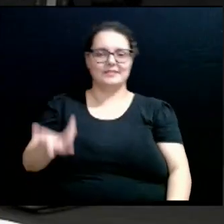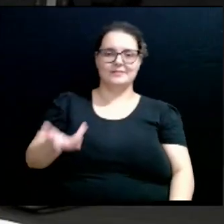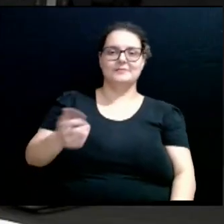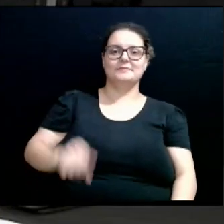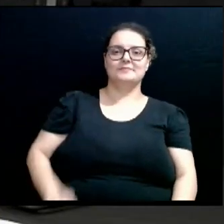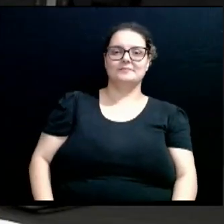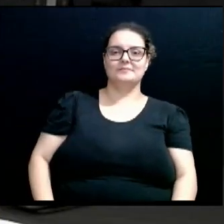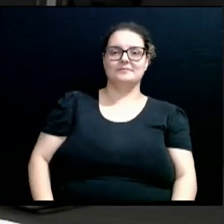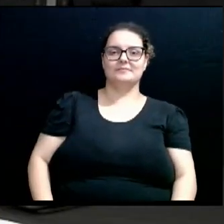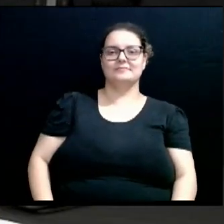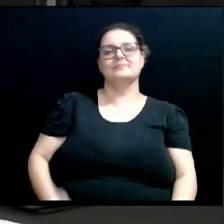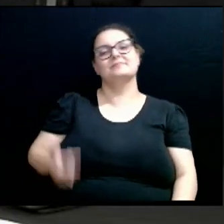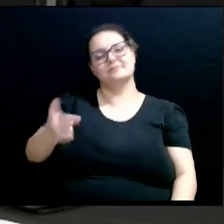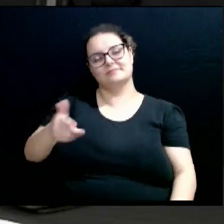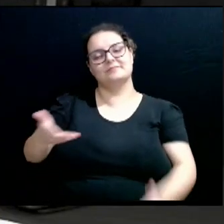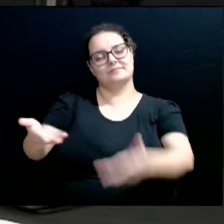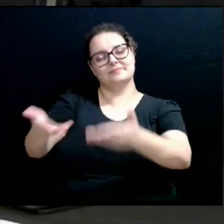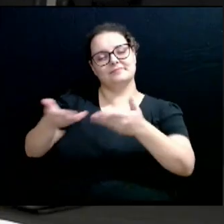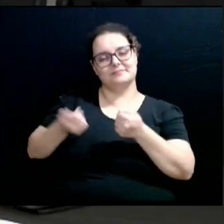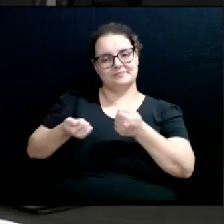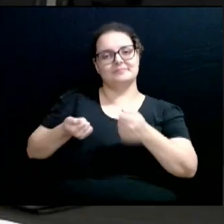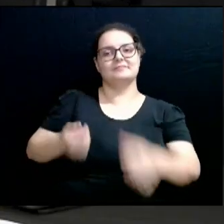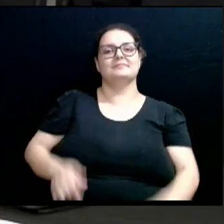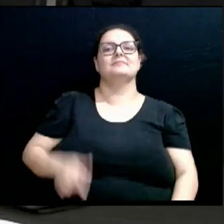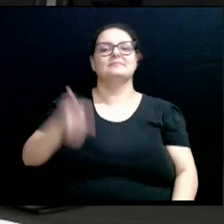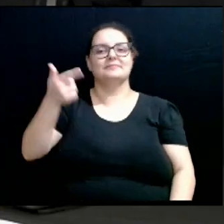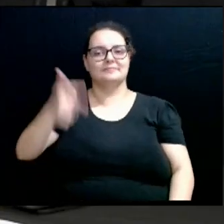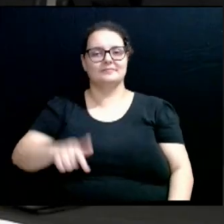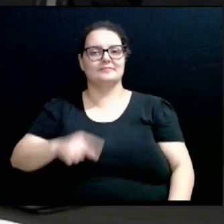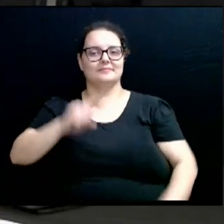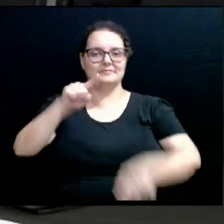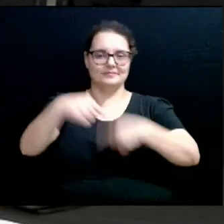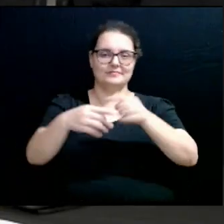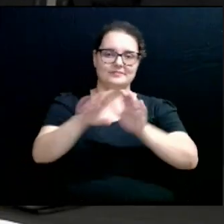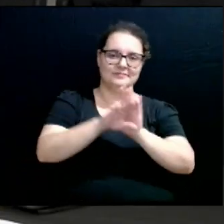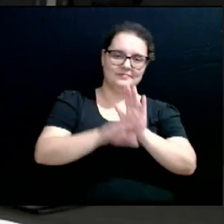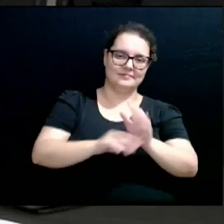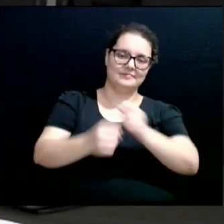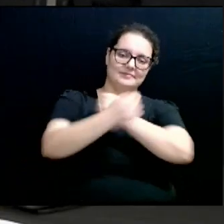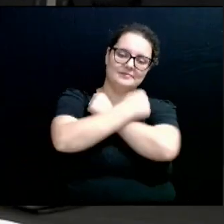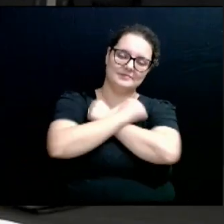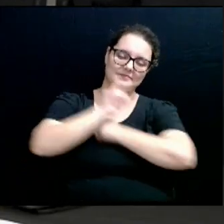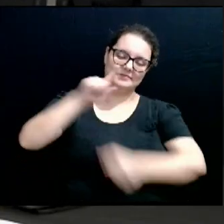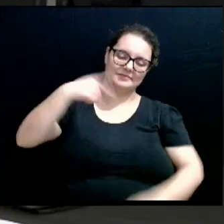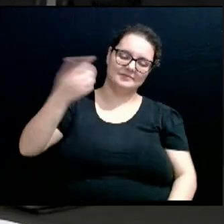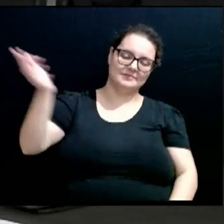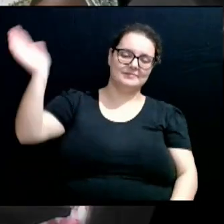convidando você para assistir o próximo programa. Um grande abraço a todos e todas.